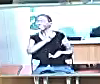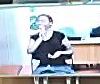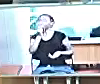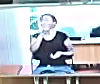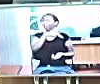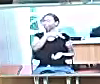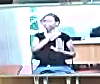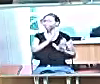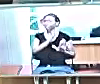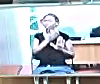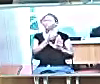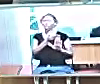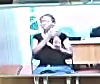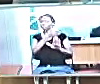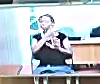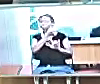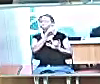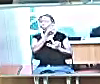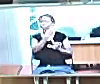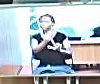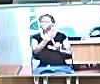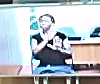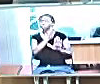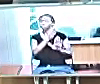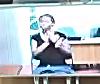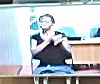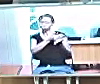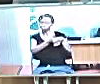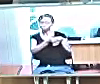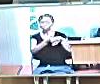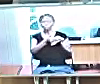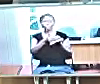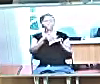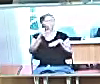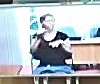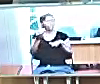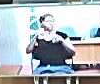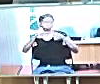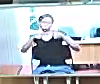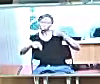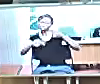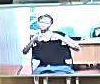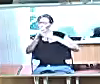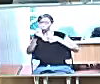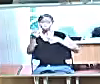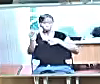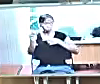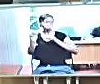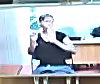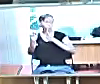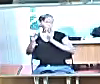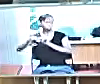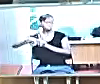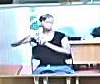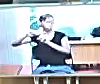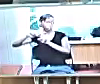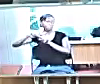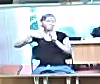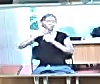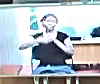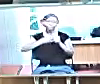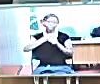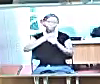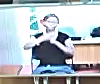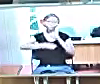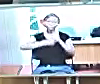2003 com exceção de 2008 que teve um resultado positivo e ela vem ano a ano dando um